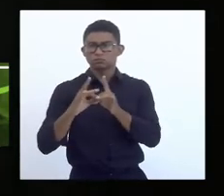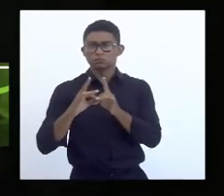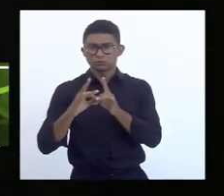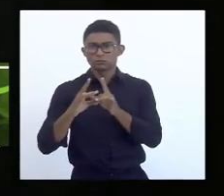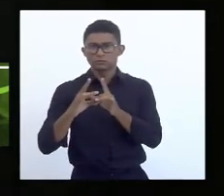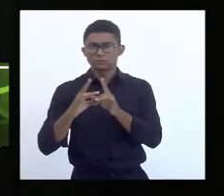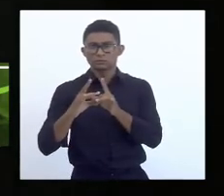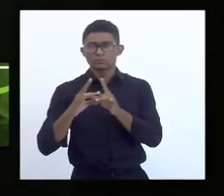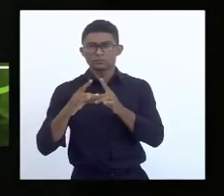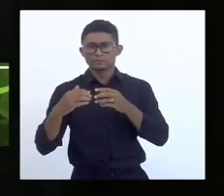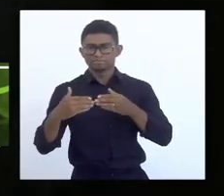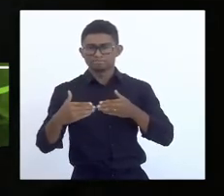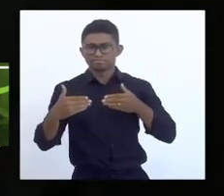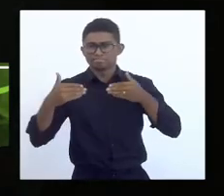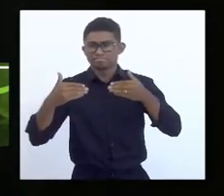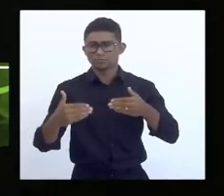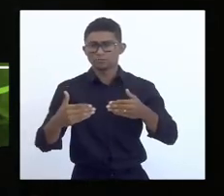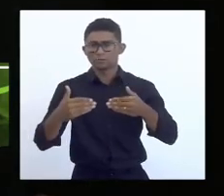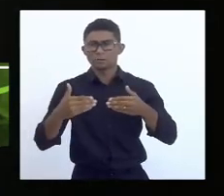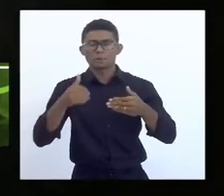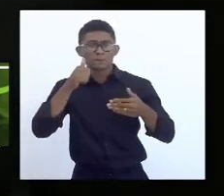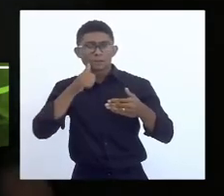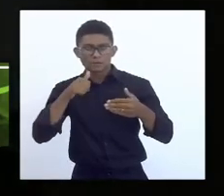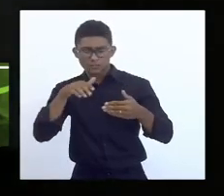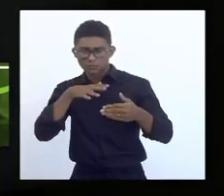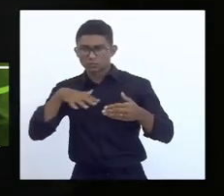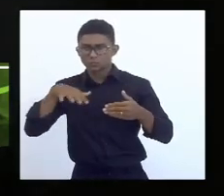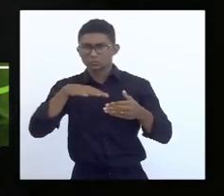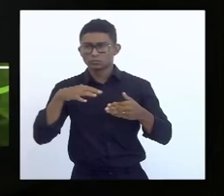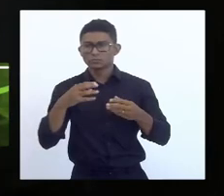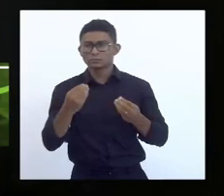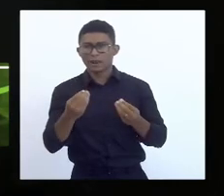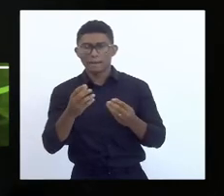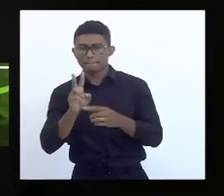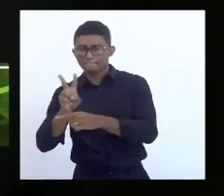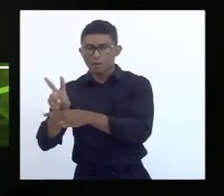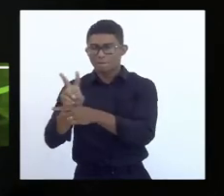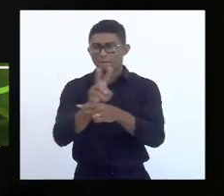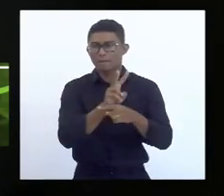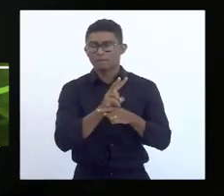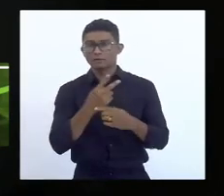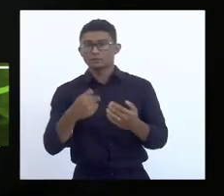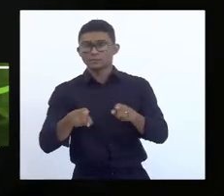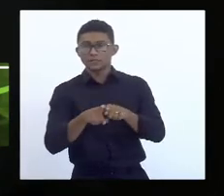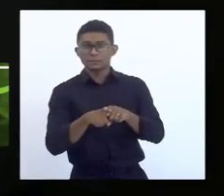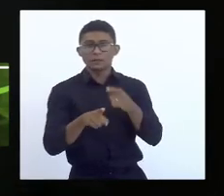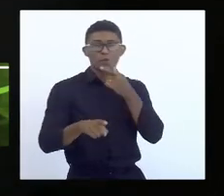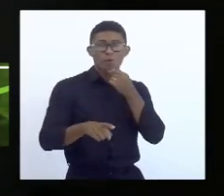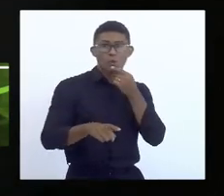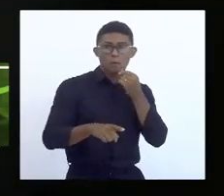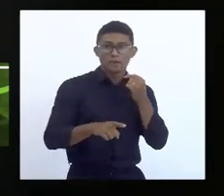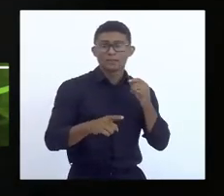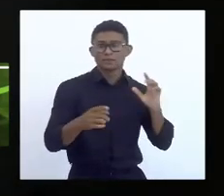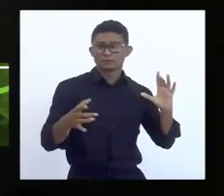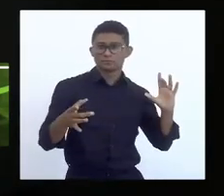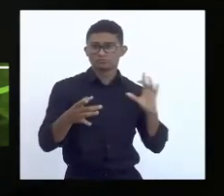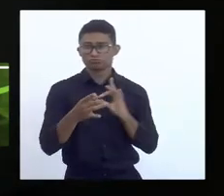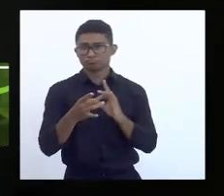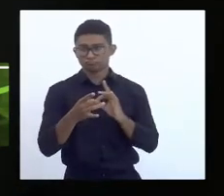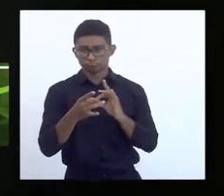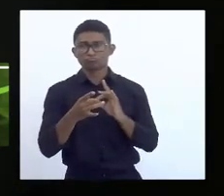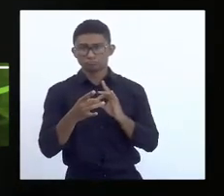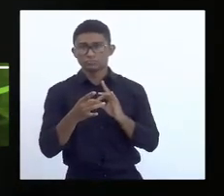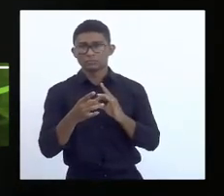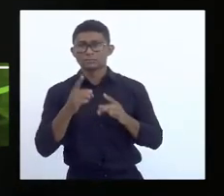ampla de mulheres na proteção do seu parlamento, mas com a participação também de homens, porque o que a gente tem